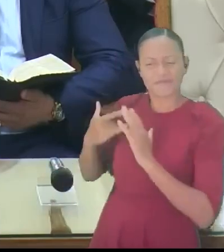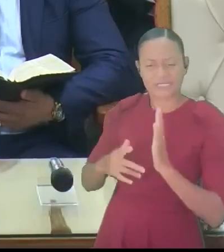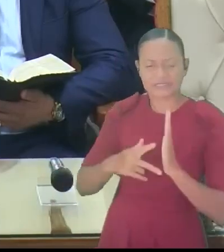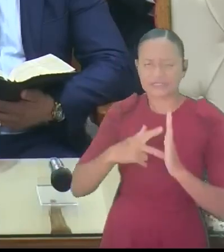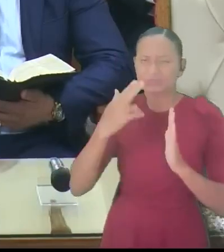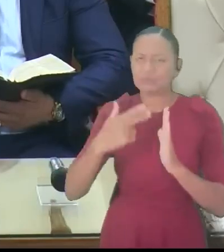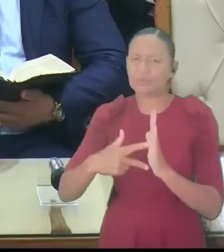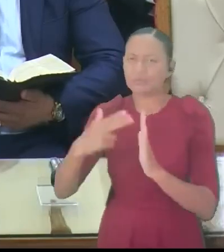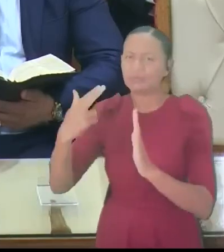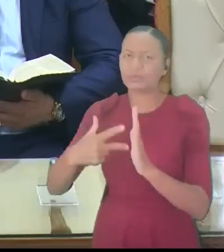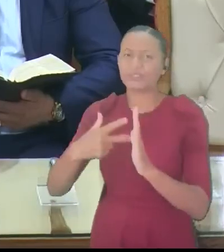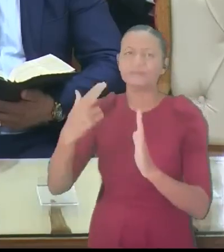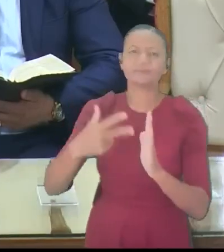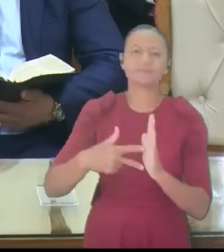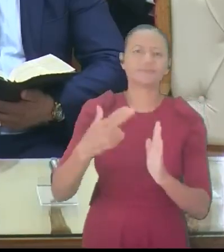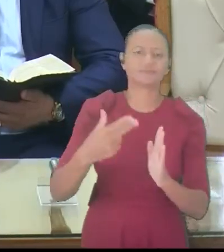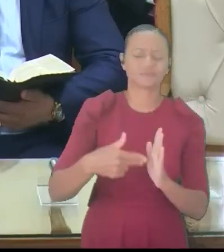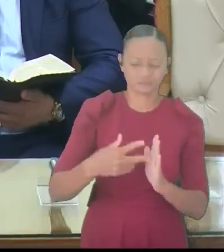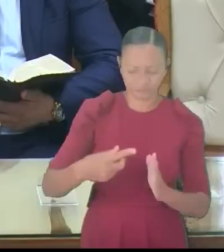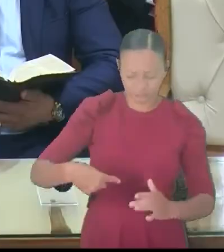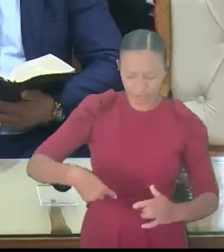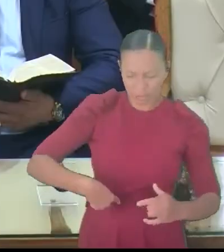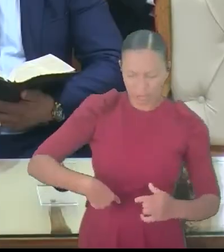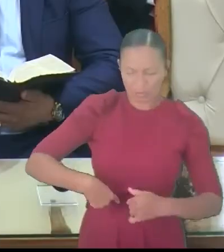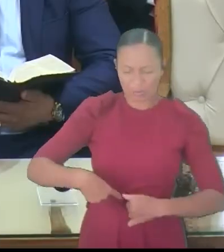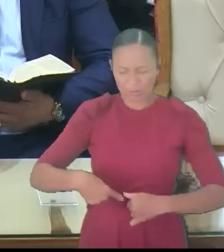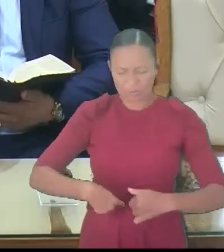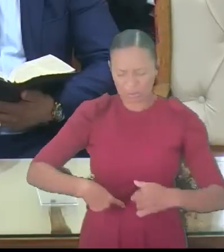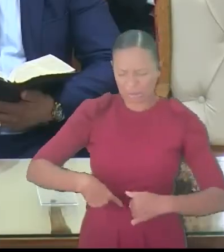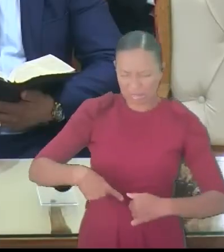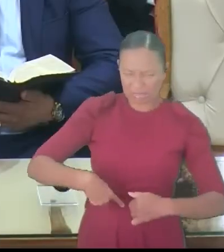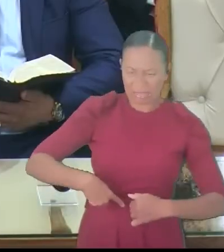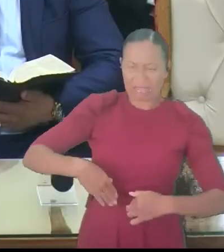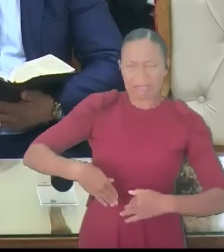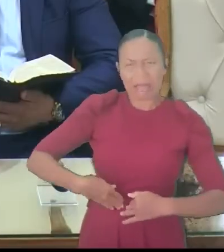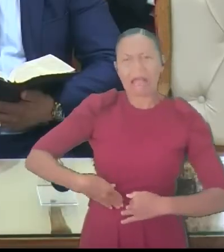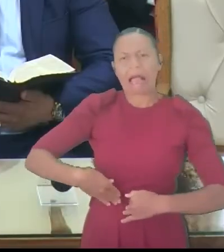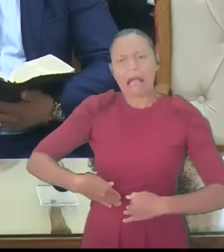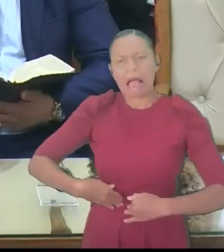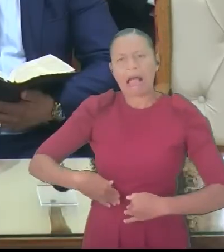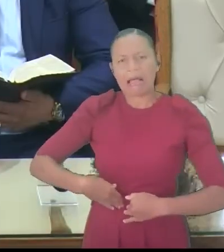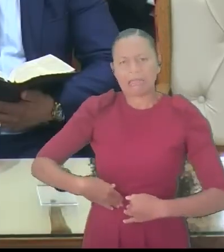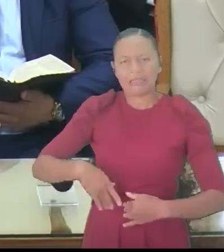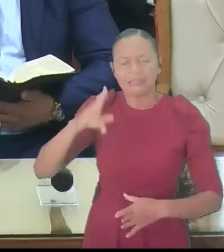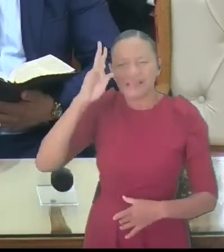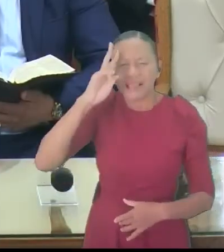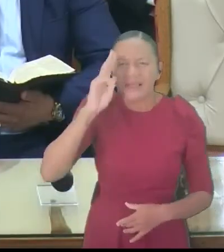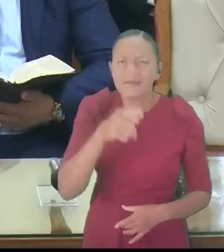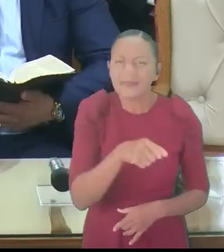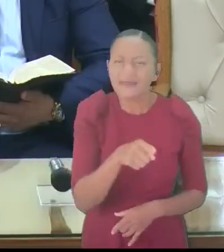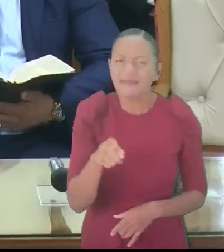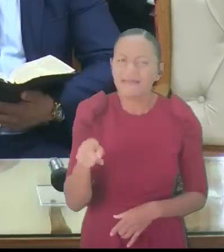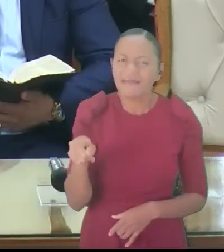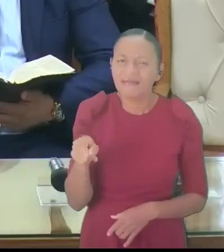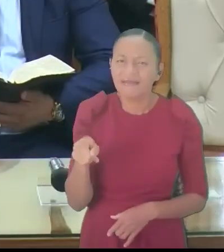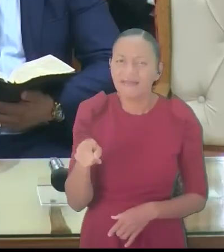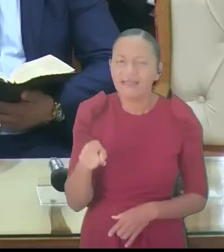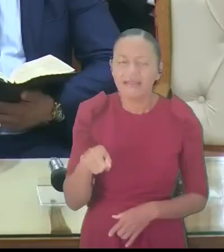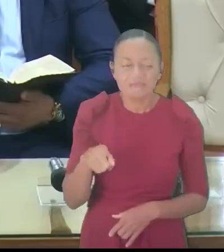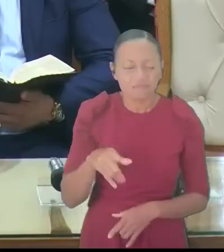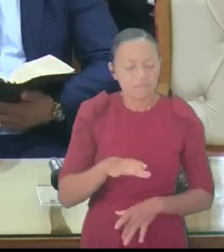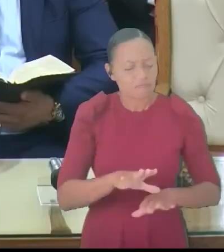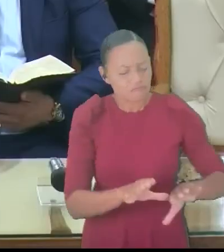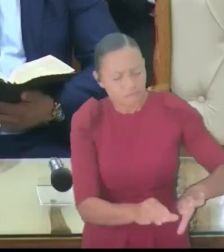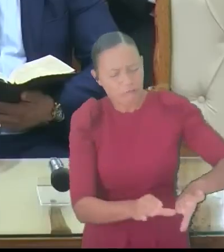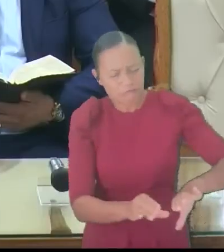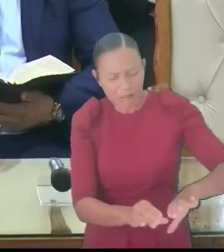tirando umas coisas dentro da barriga do povo, encarcava. Não sei se alguém lembra disso. E ele encarcava e